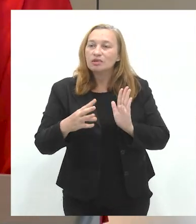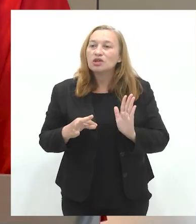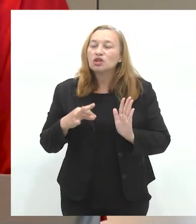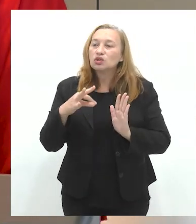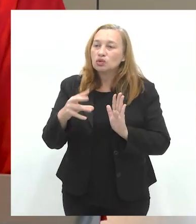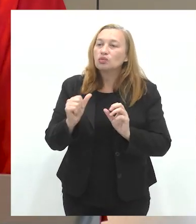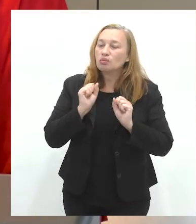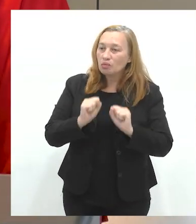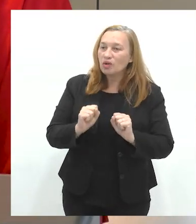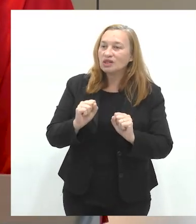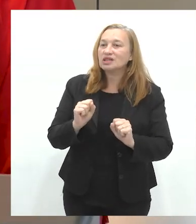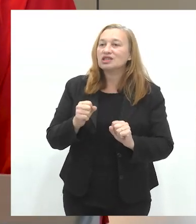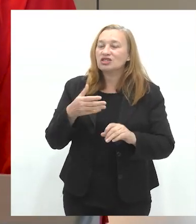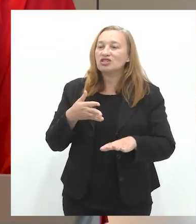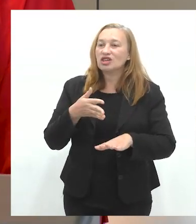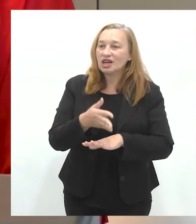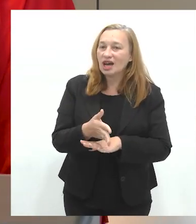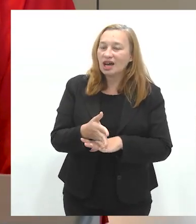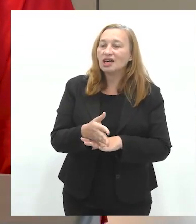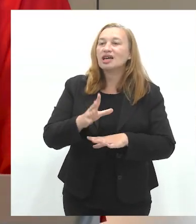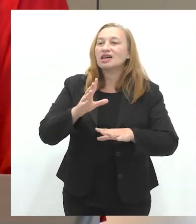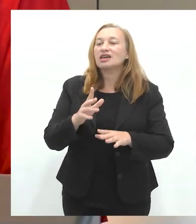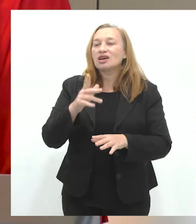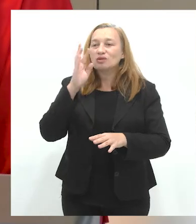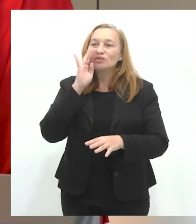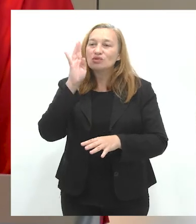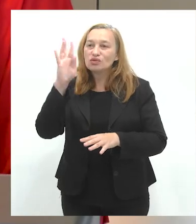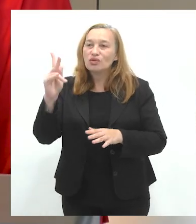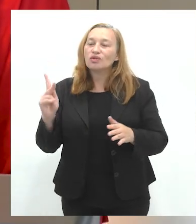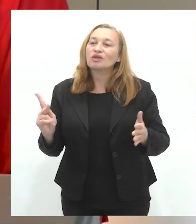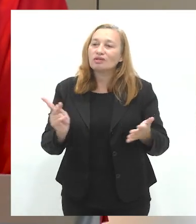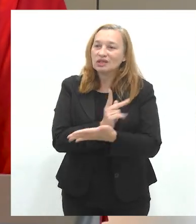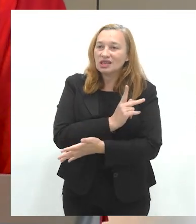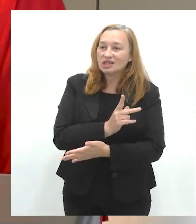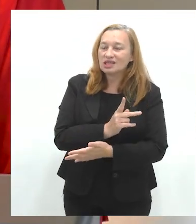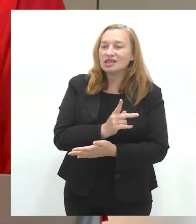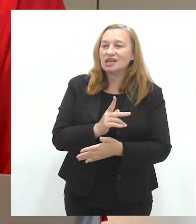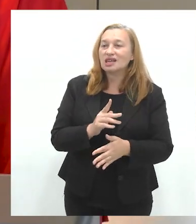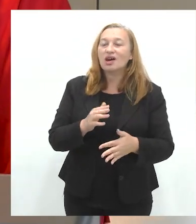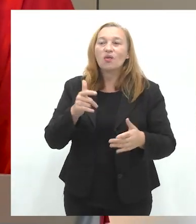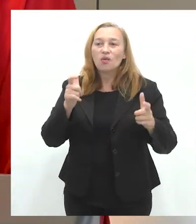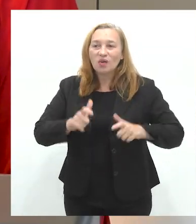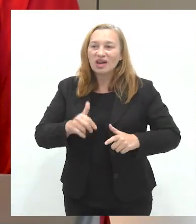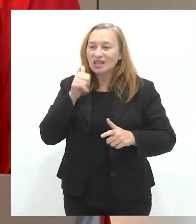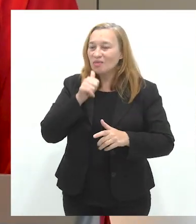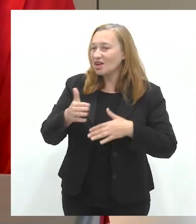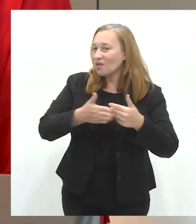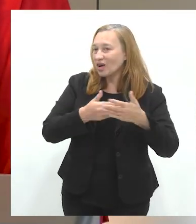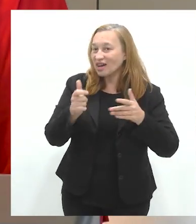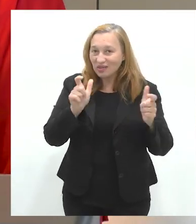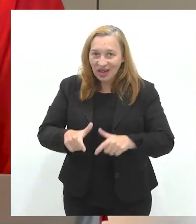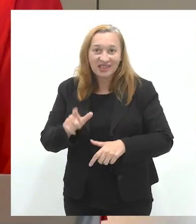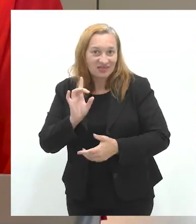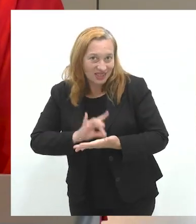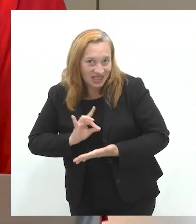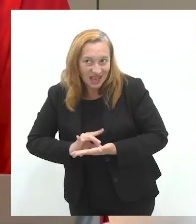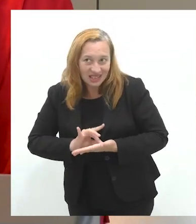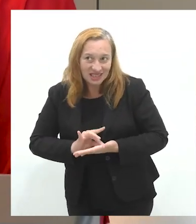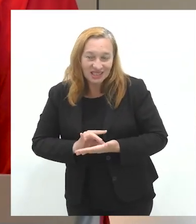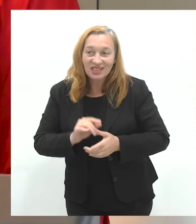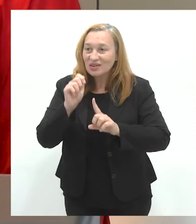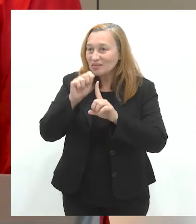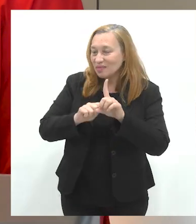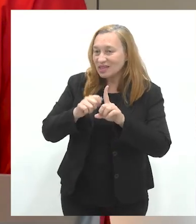um grande exemplo de que todo mundo pode sim chegar lá, realizar o sonho da forma que quiser. O lugar da mulher é onde ela quer, não é